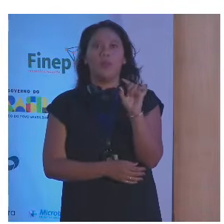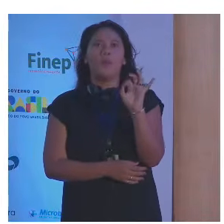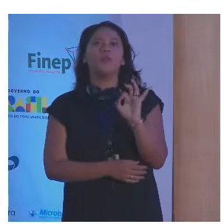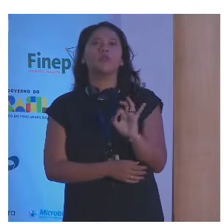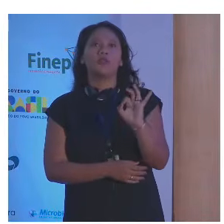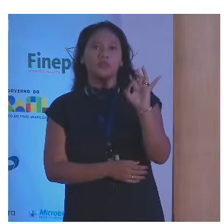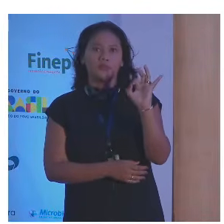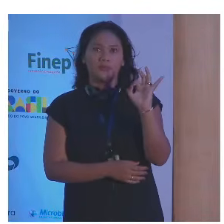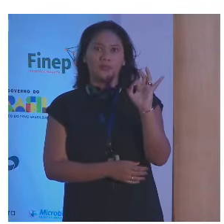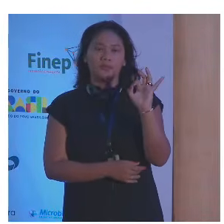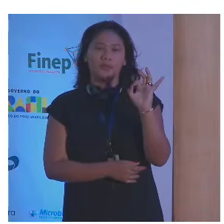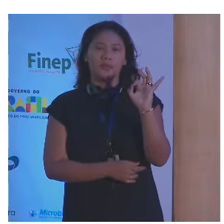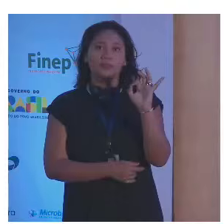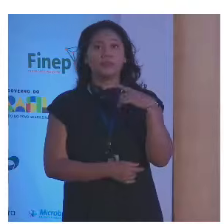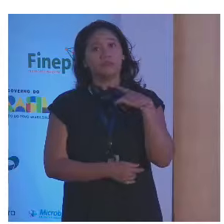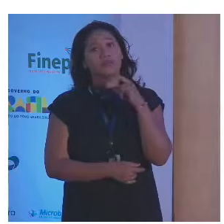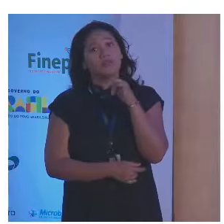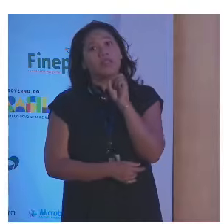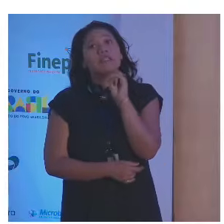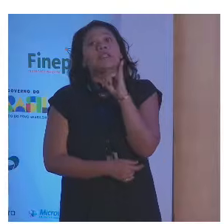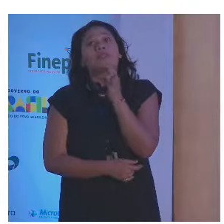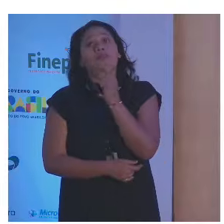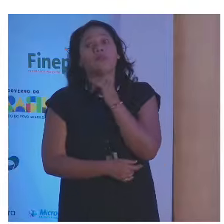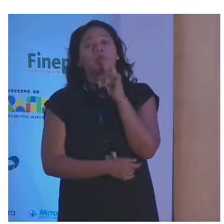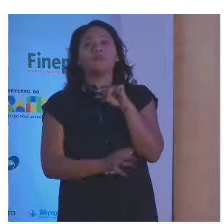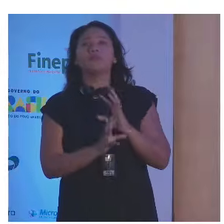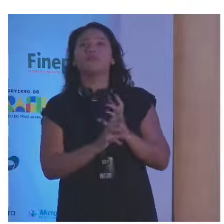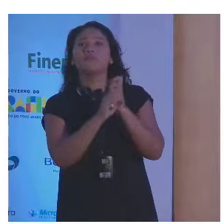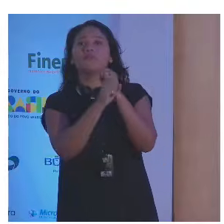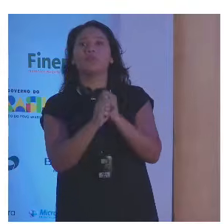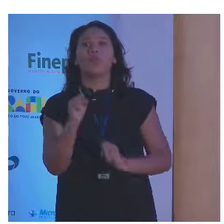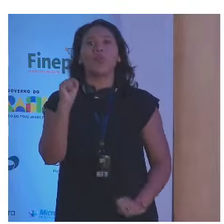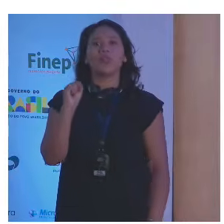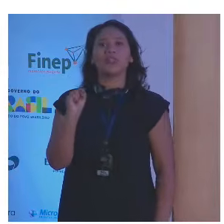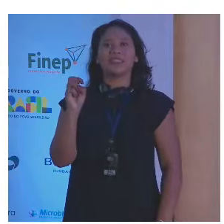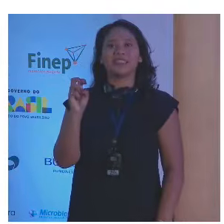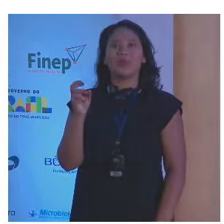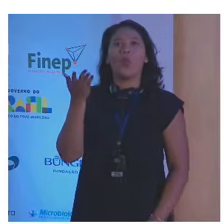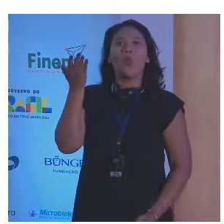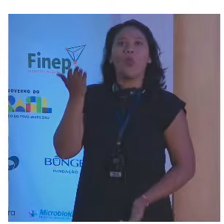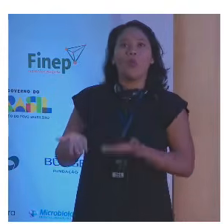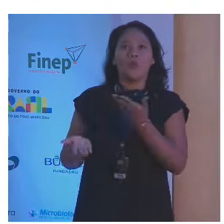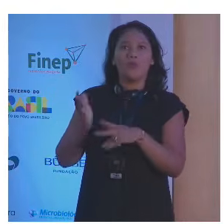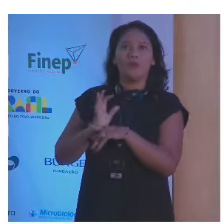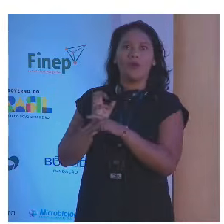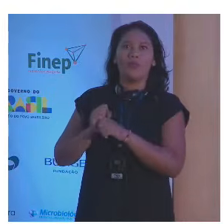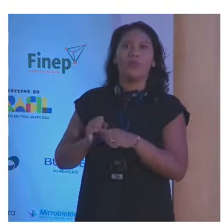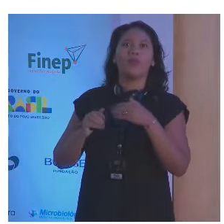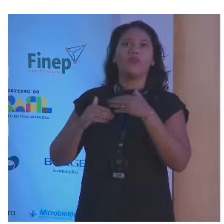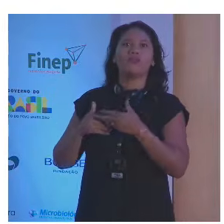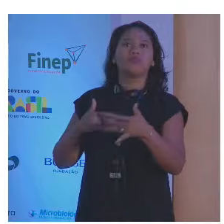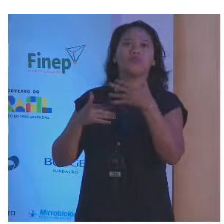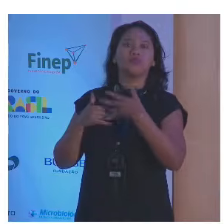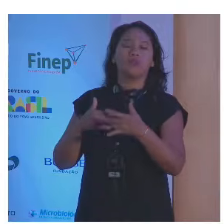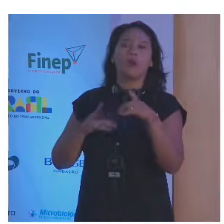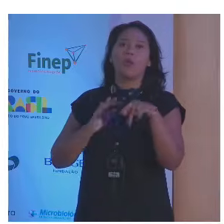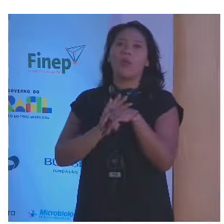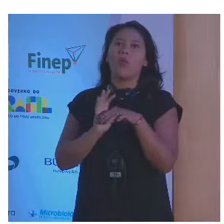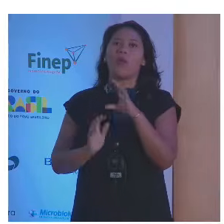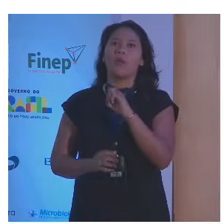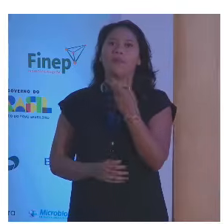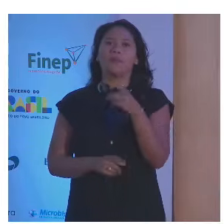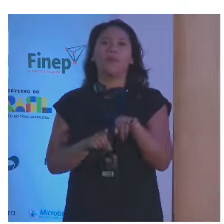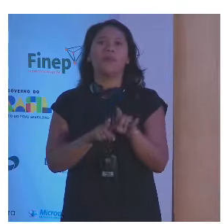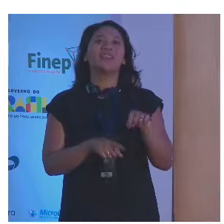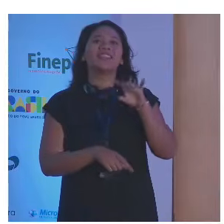0,85%, né, o que dá também, se fizer essa conta, dá 85 quilos por segundo de carbono orgânico, né, ou mais de